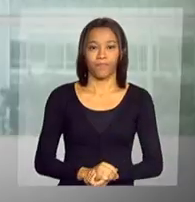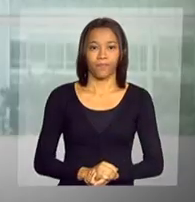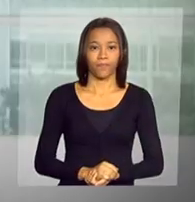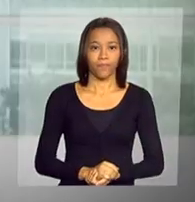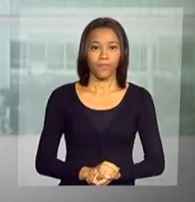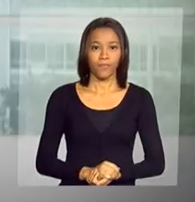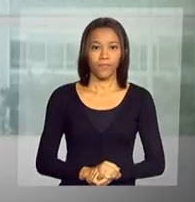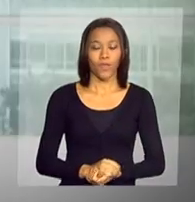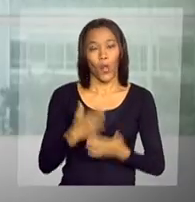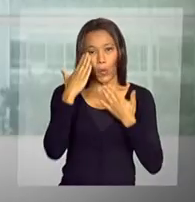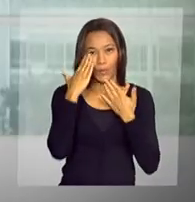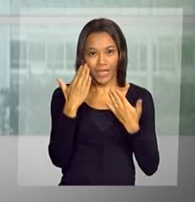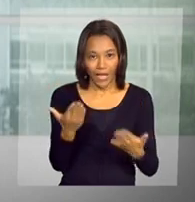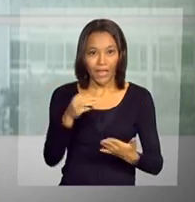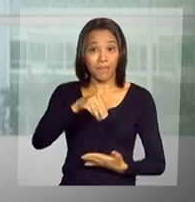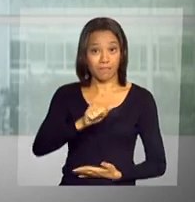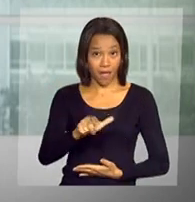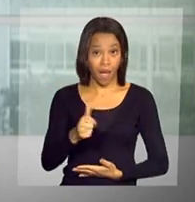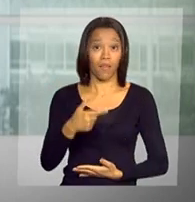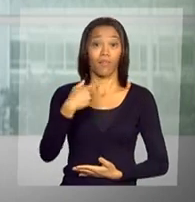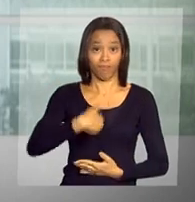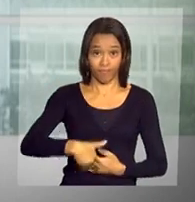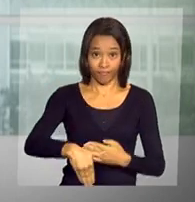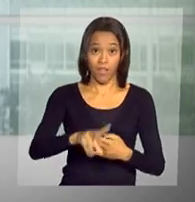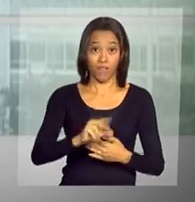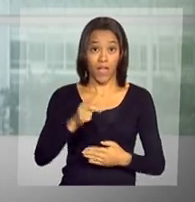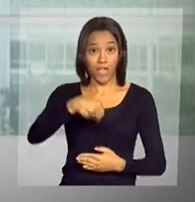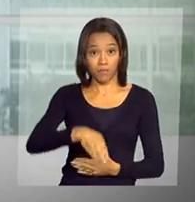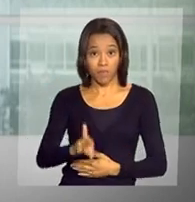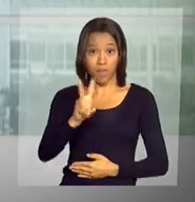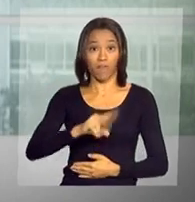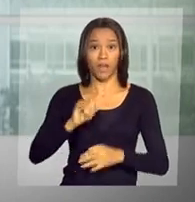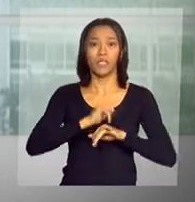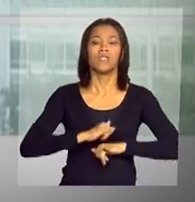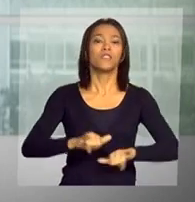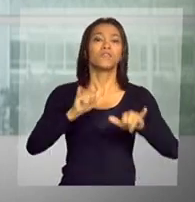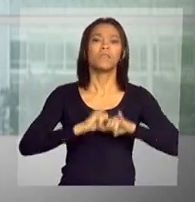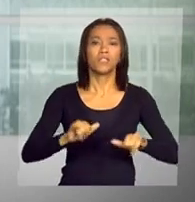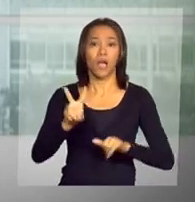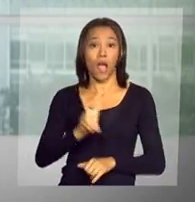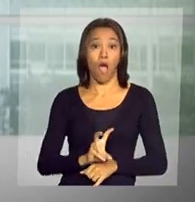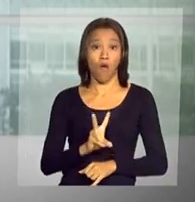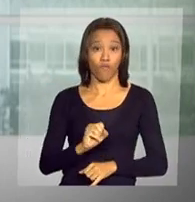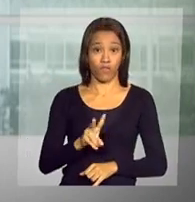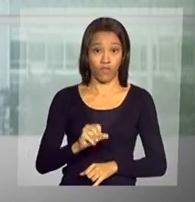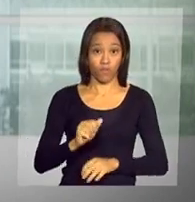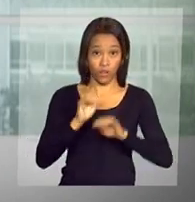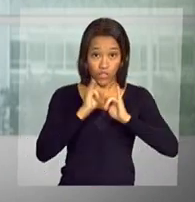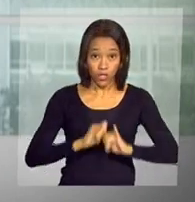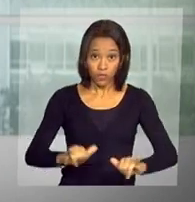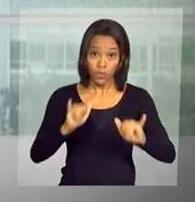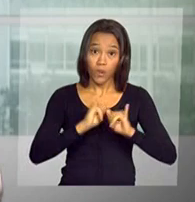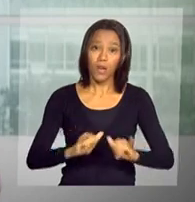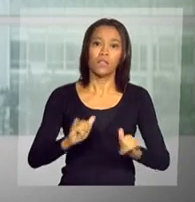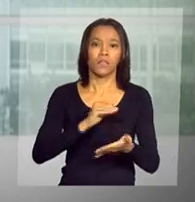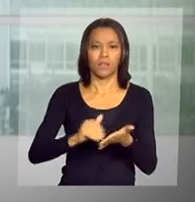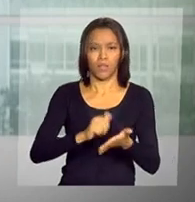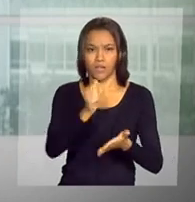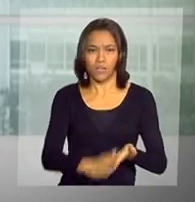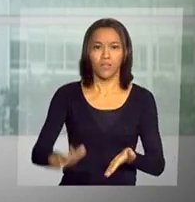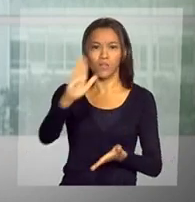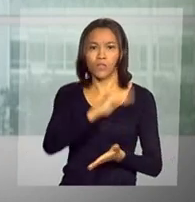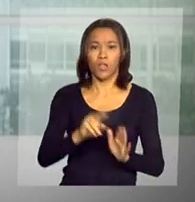mal Obrigada Mara e logo mais a NBR vai transmitir ao vivo o lançamento da publicação da